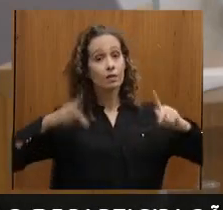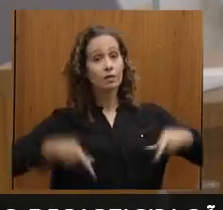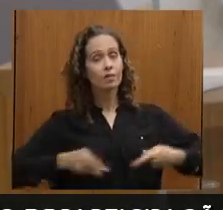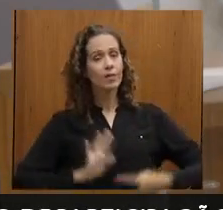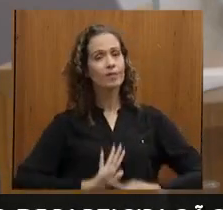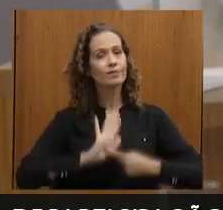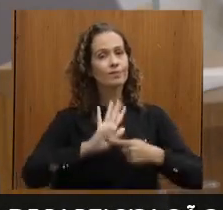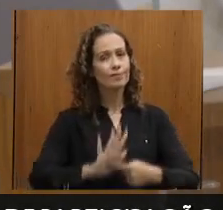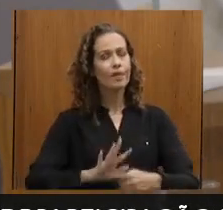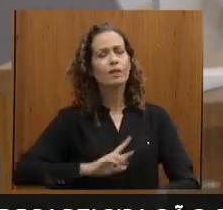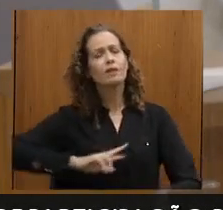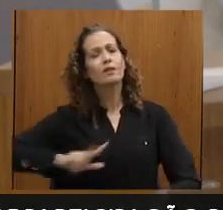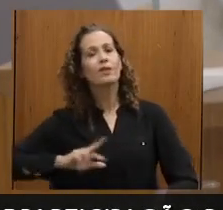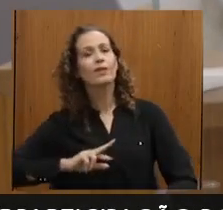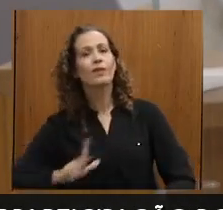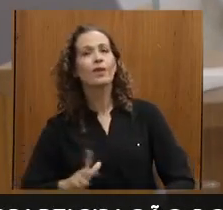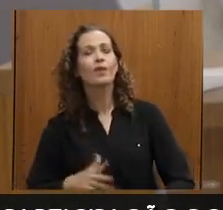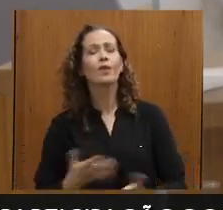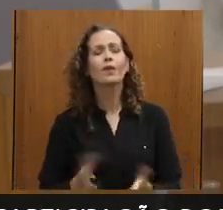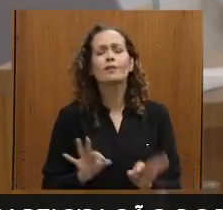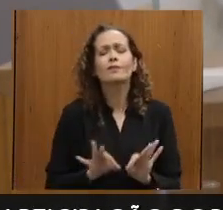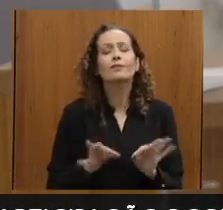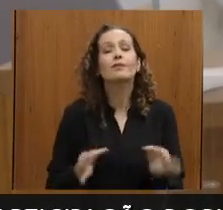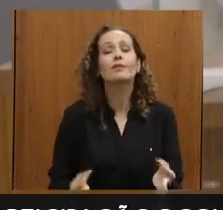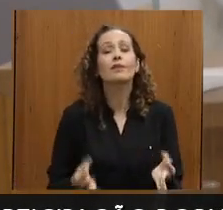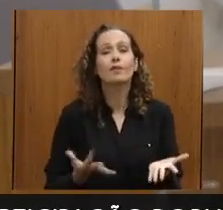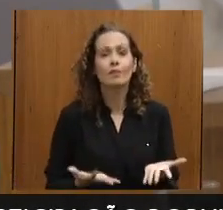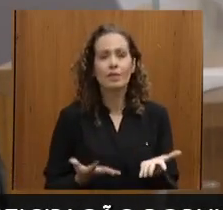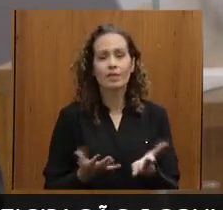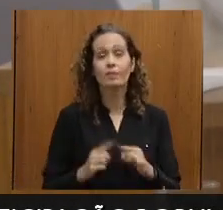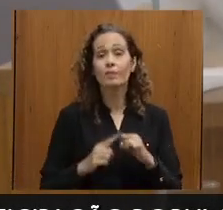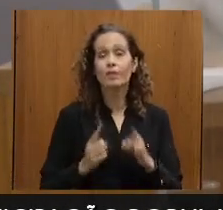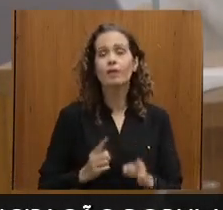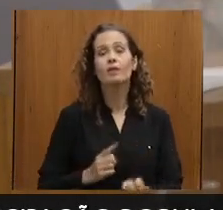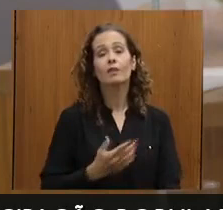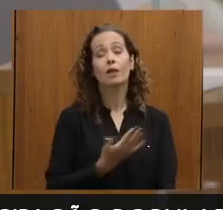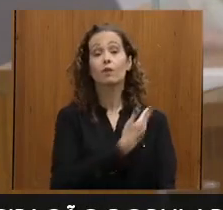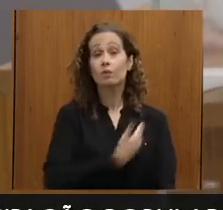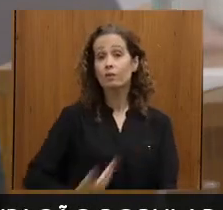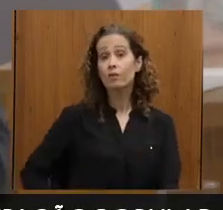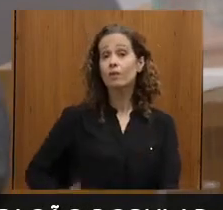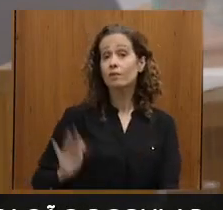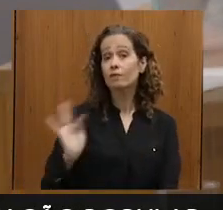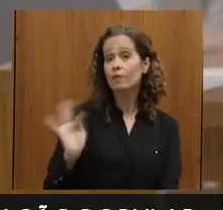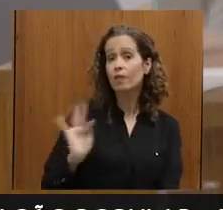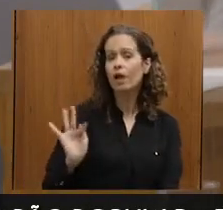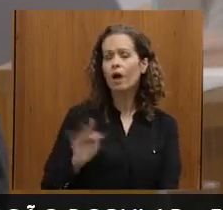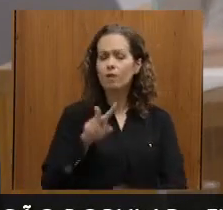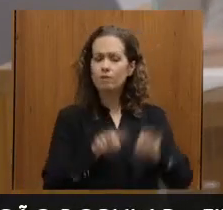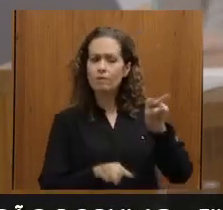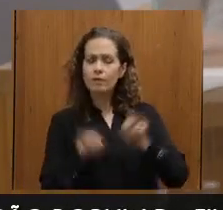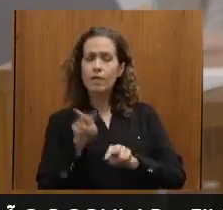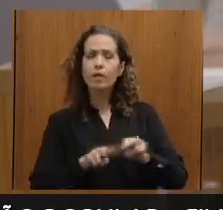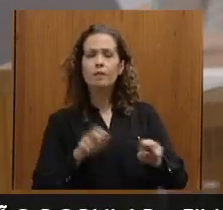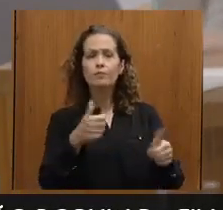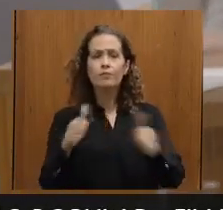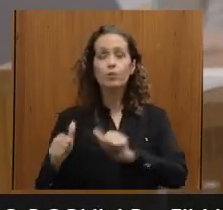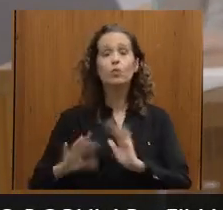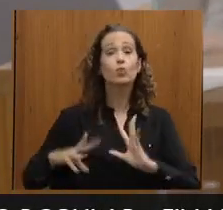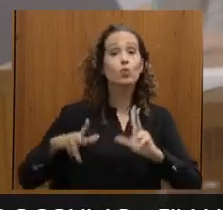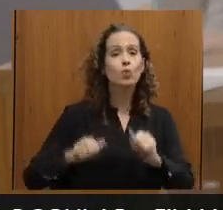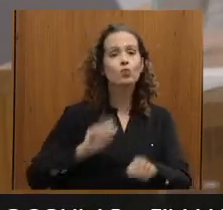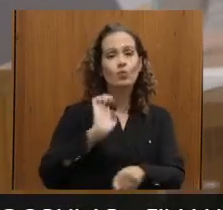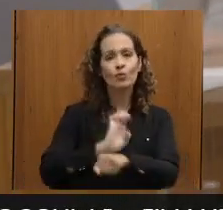não é um reconhecimento simples de se alcançar, é o governo federal avaliando todos os estados da federação.